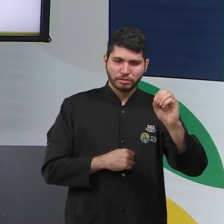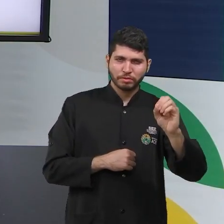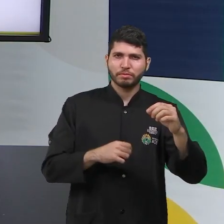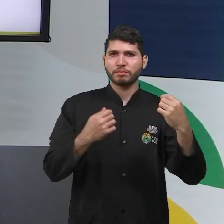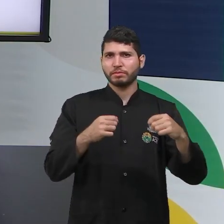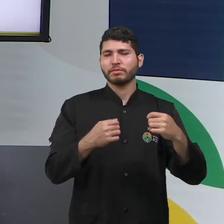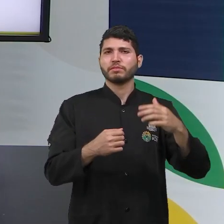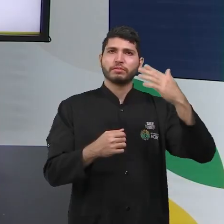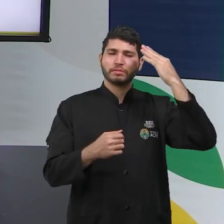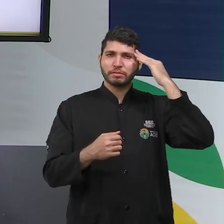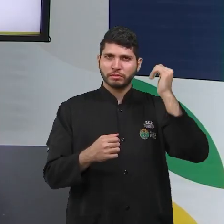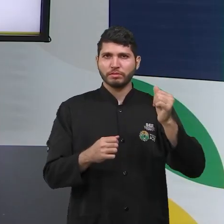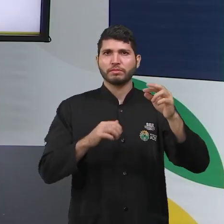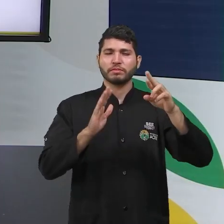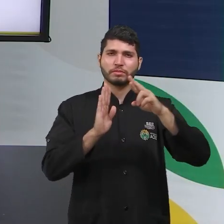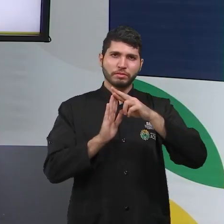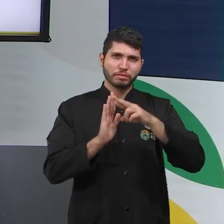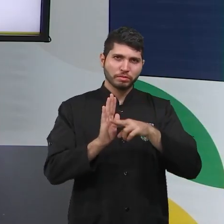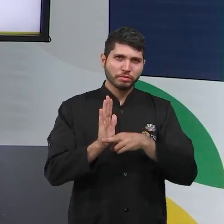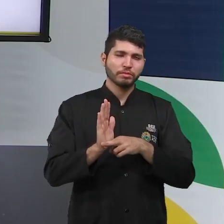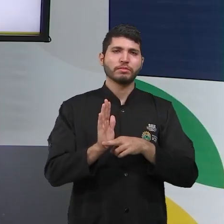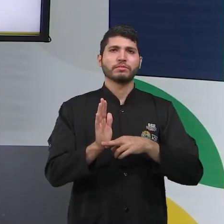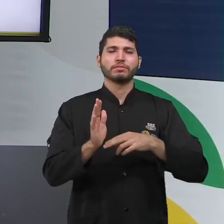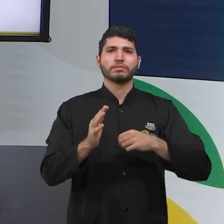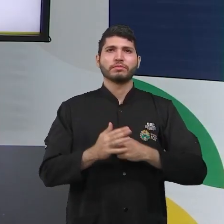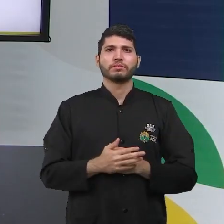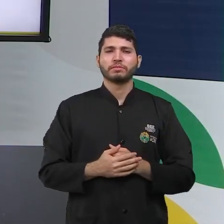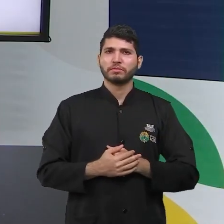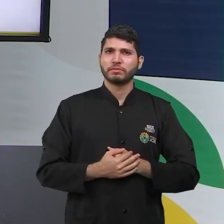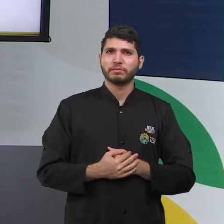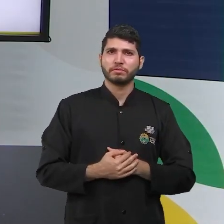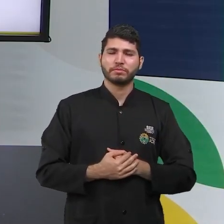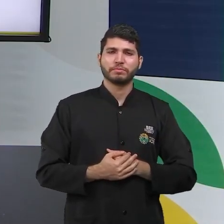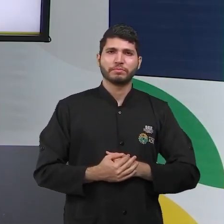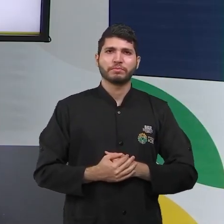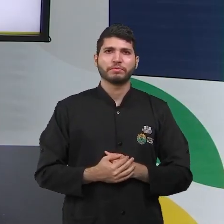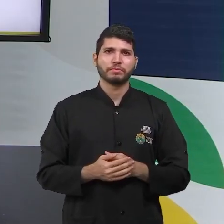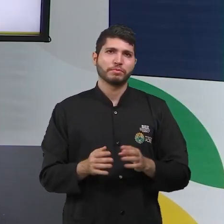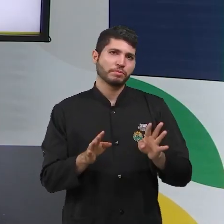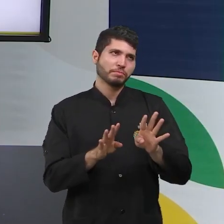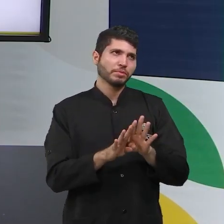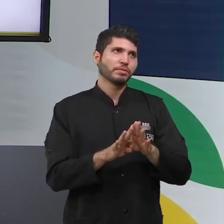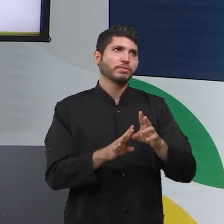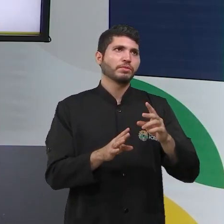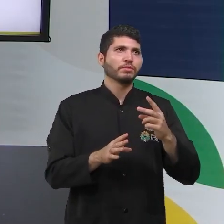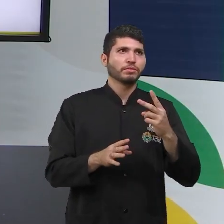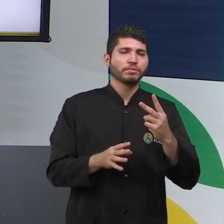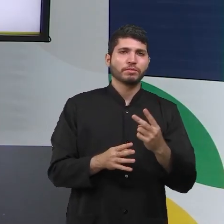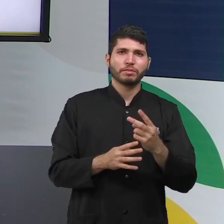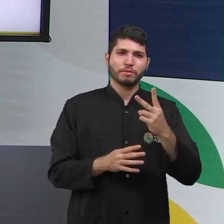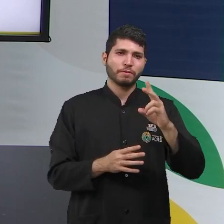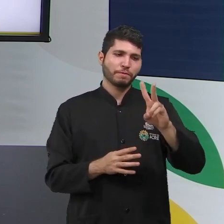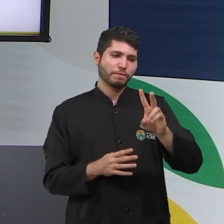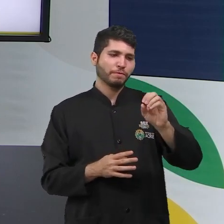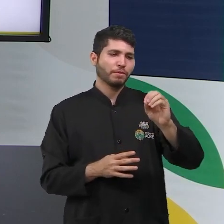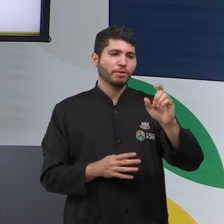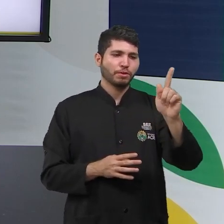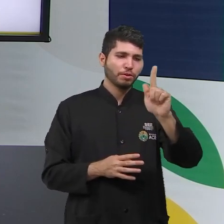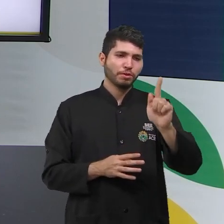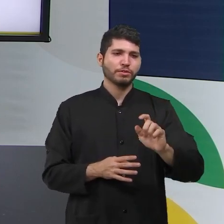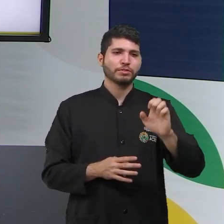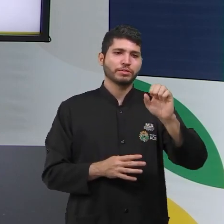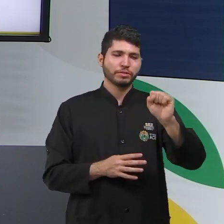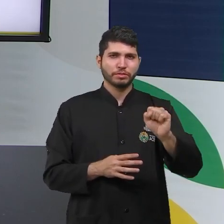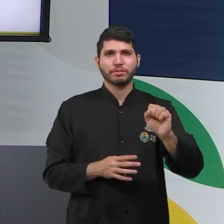a questão das vozes verbais, tá bom? Que são aí conteúdos prévios para se entender esse assunto. Mas aqui só